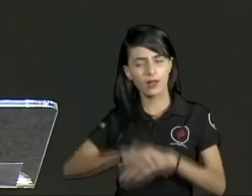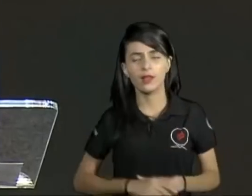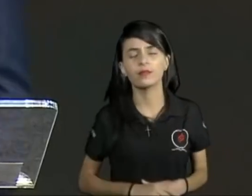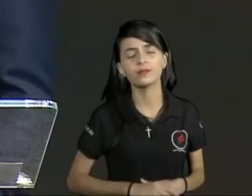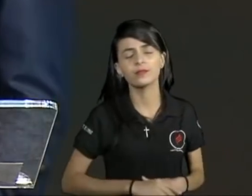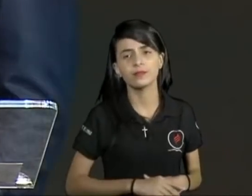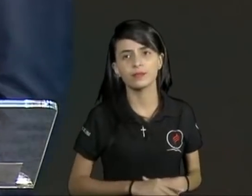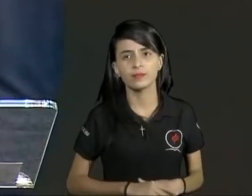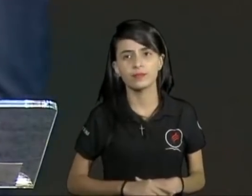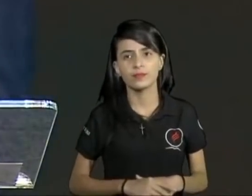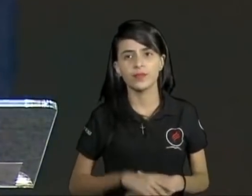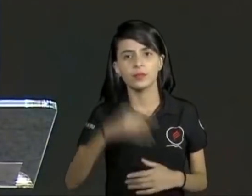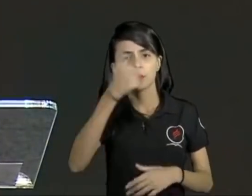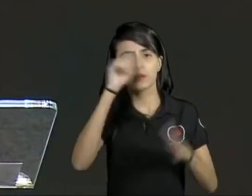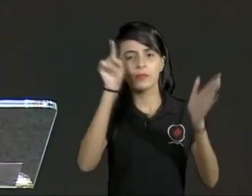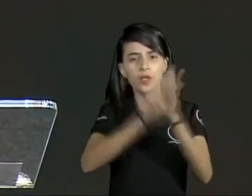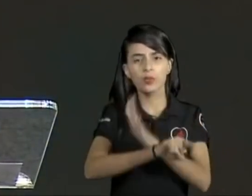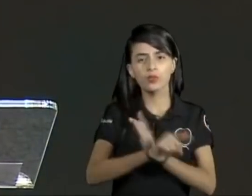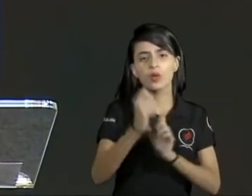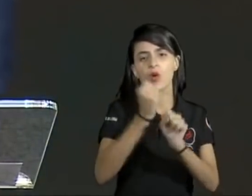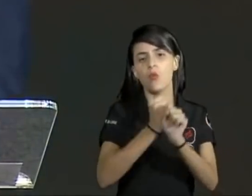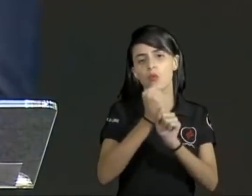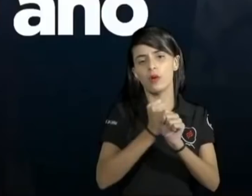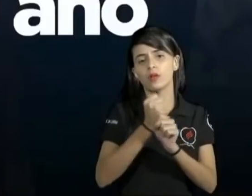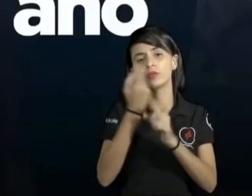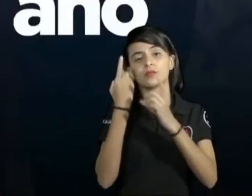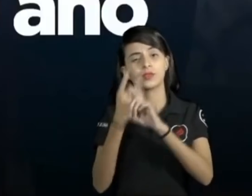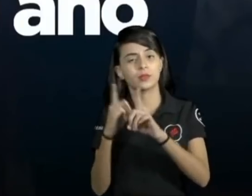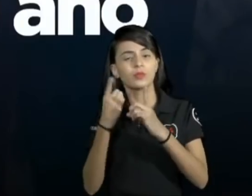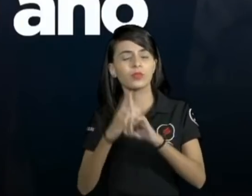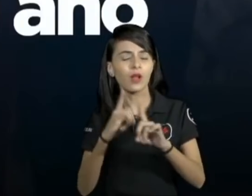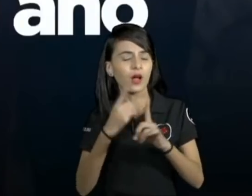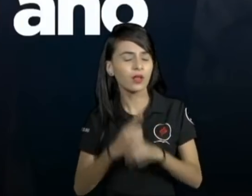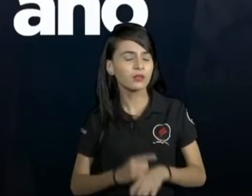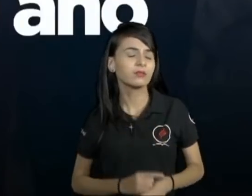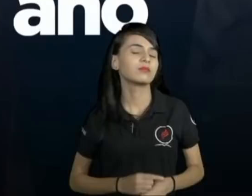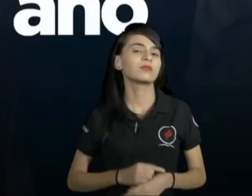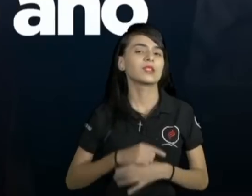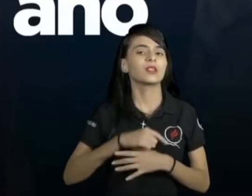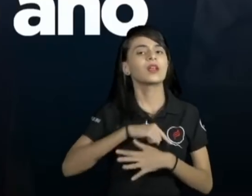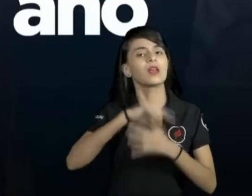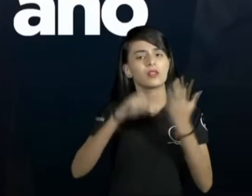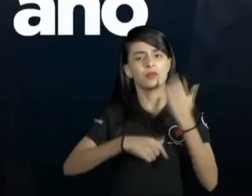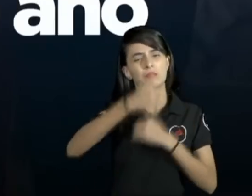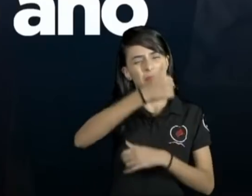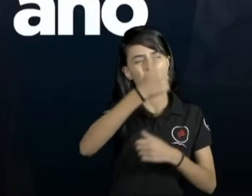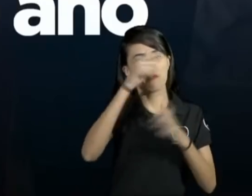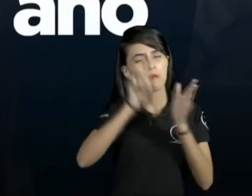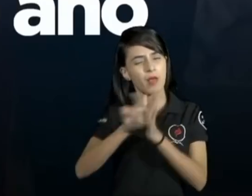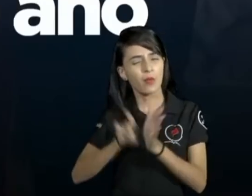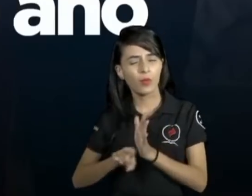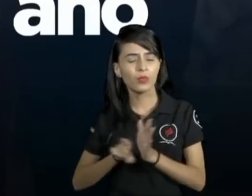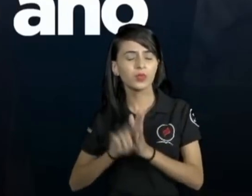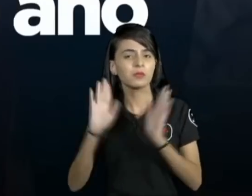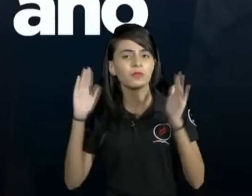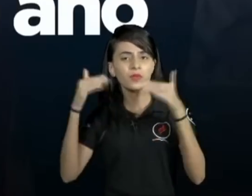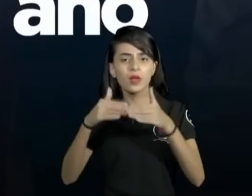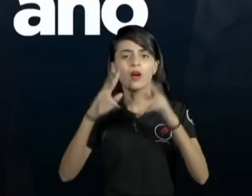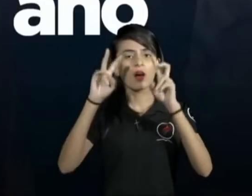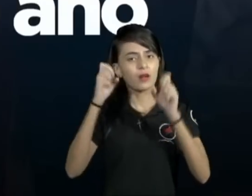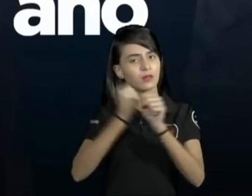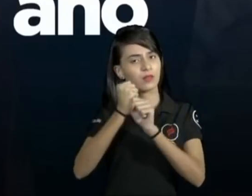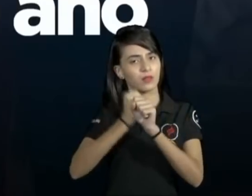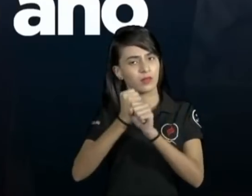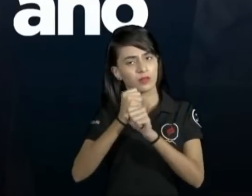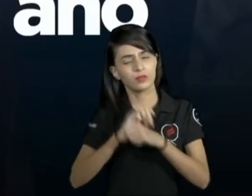as primeiras perguntas tem a ver com um ano do discipulado são as primeiras perguntas tá e tem a ver com o